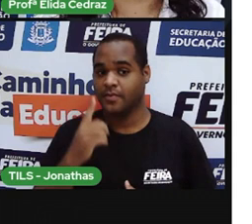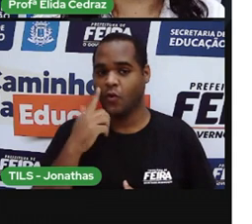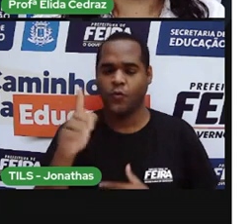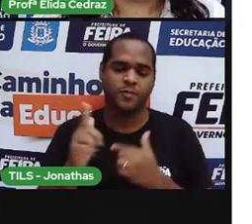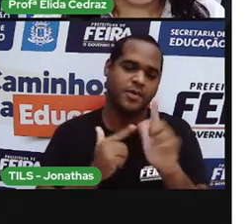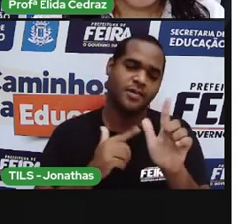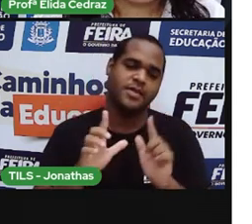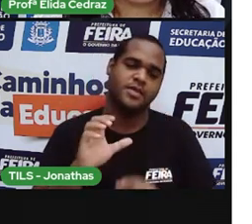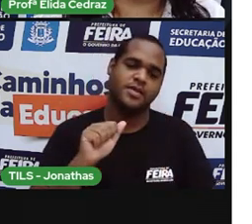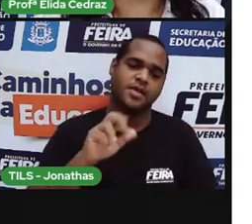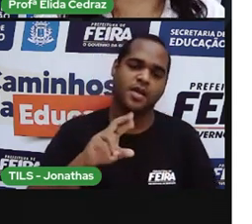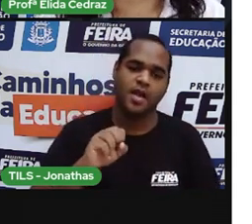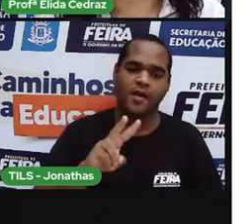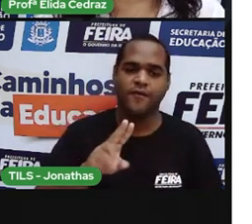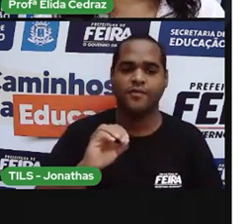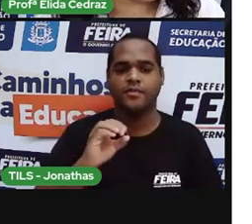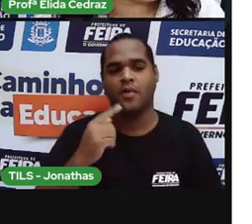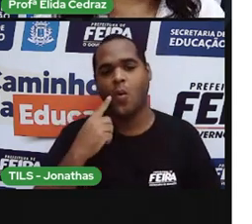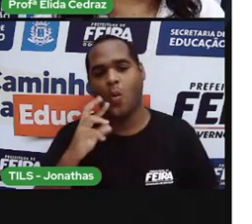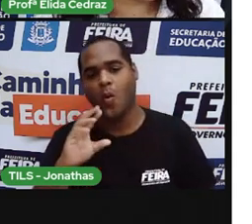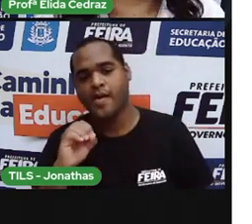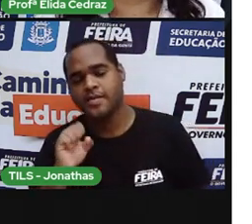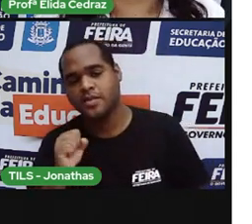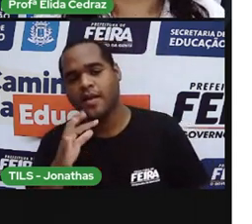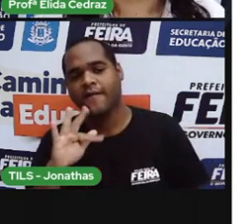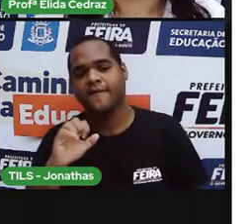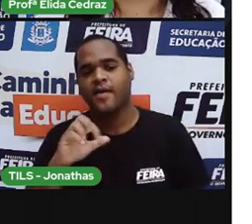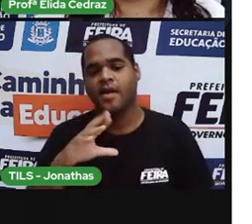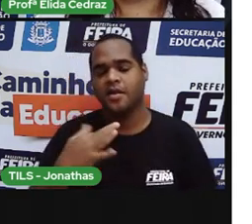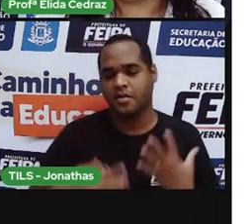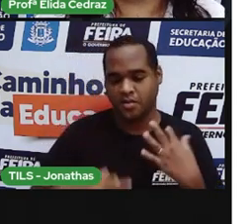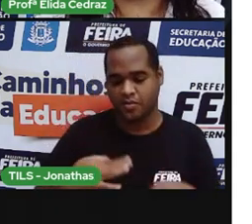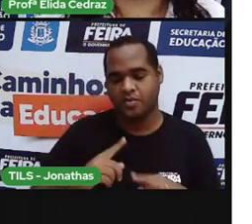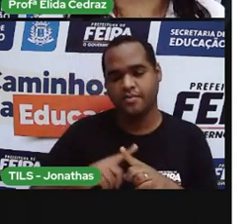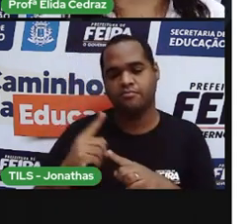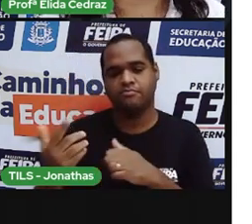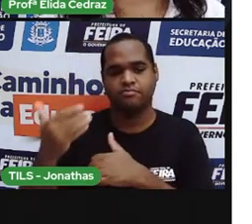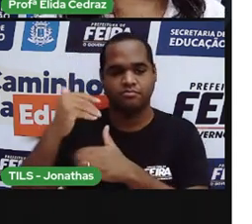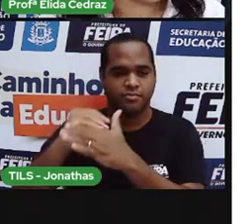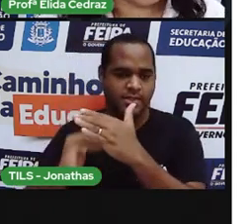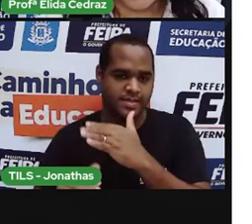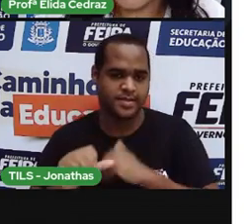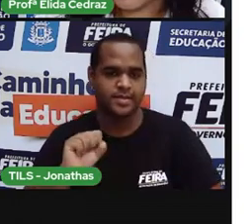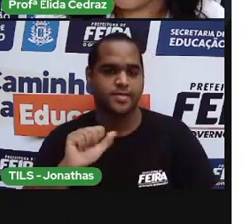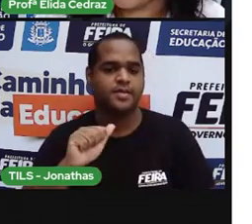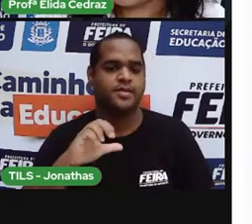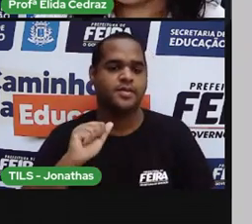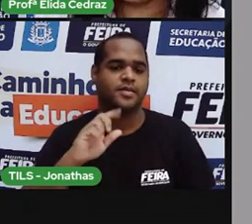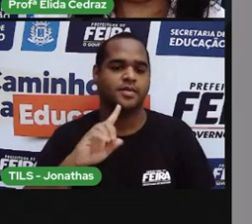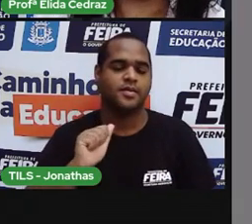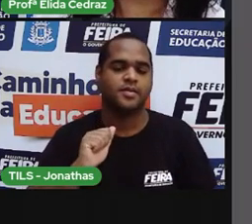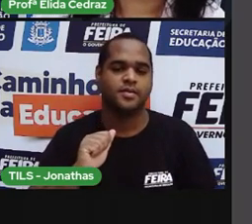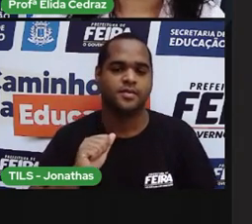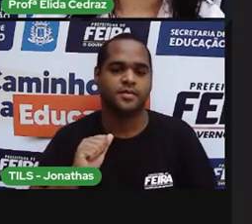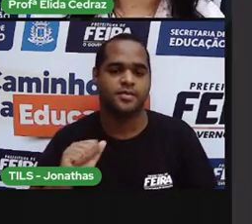palavras. Cravo, rosa, ferido e facada.